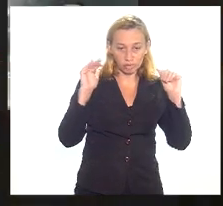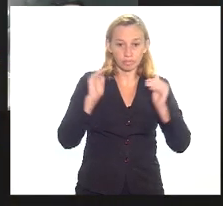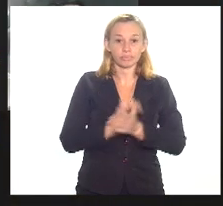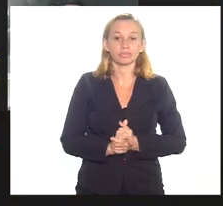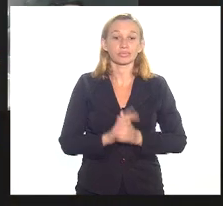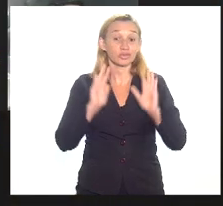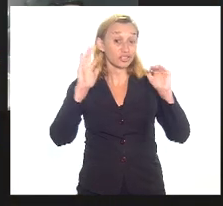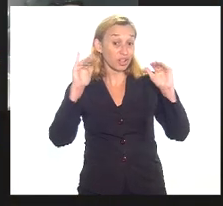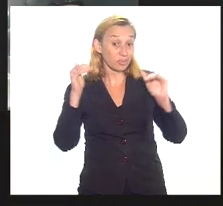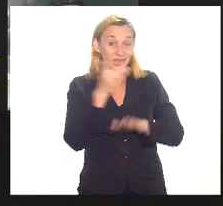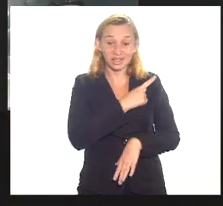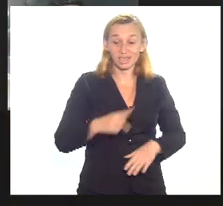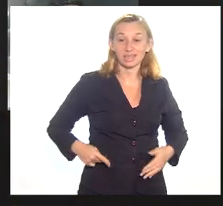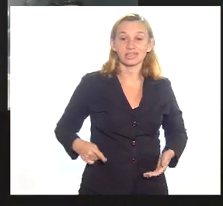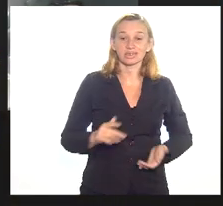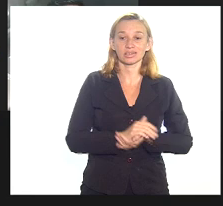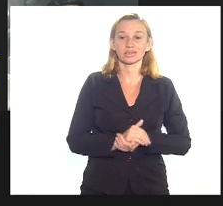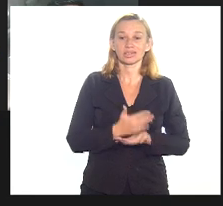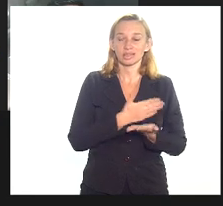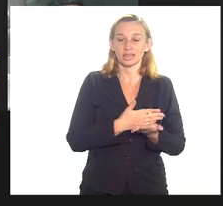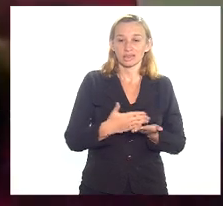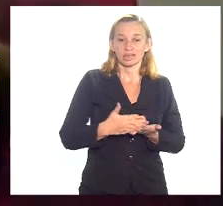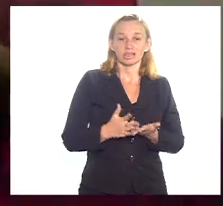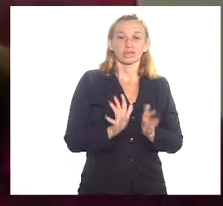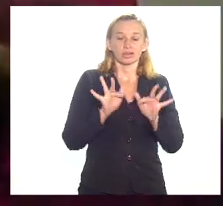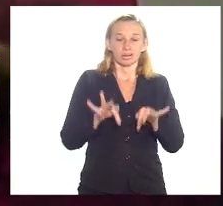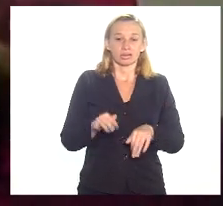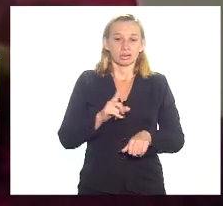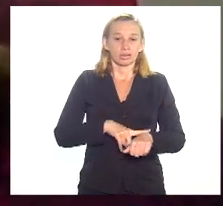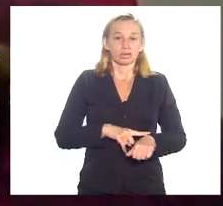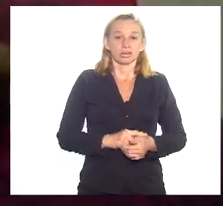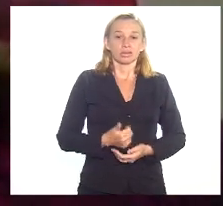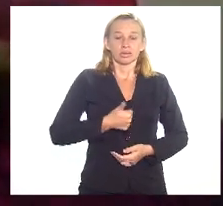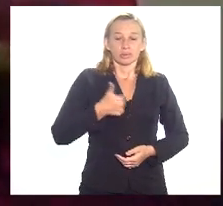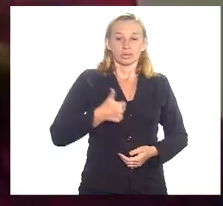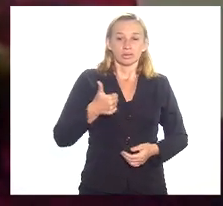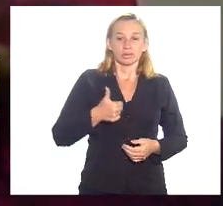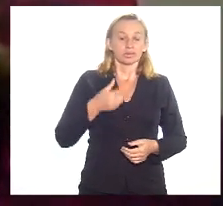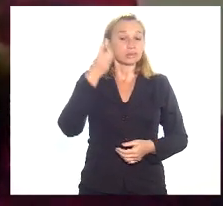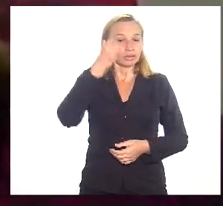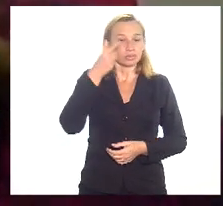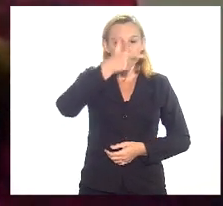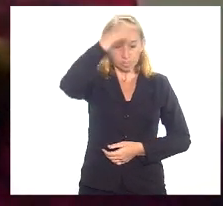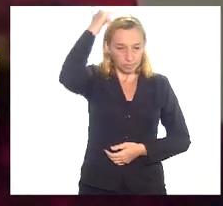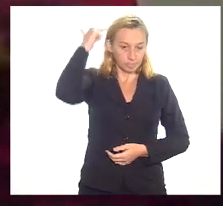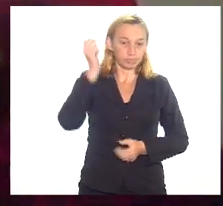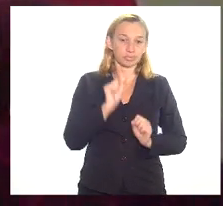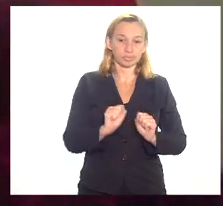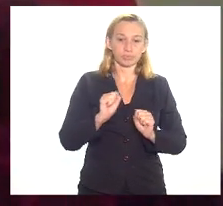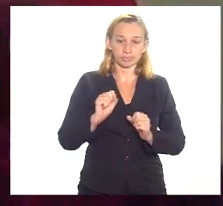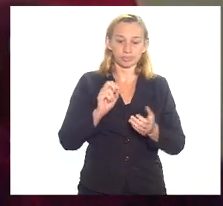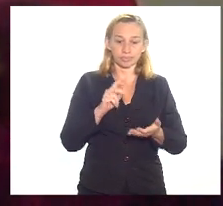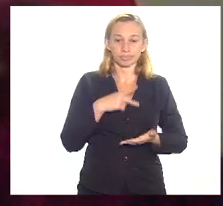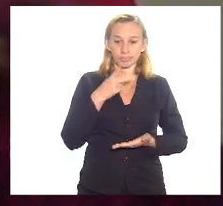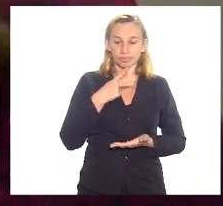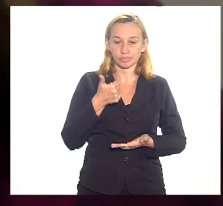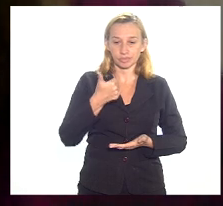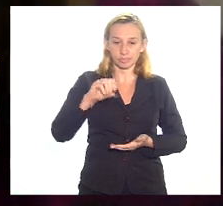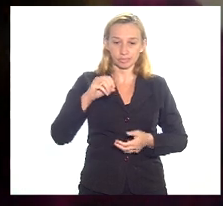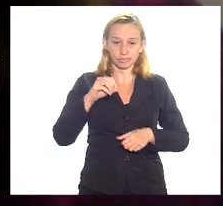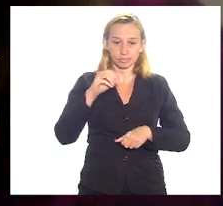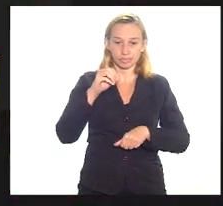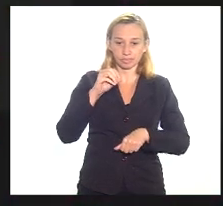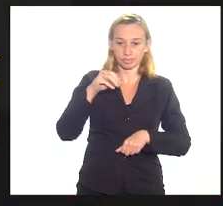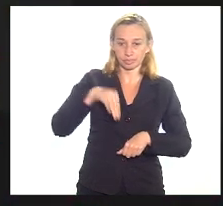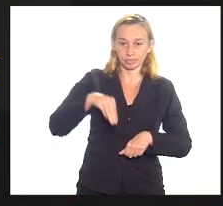Tchau, presidente. Iniciado o expediente final, o primeiro orador inscrito é o deputado Luiz Paulo. Vossa Excelência conta com 10 minutos.